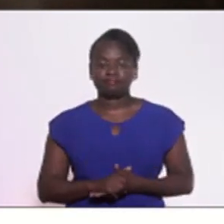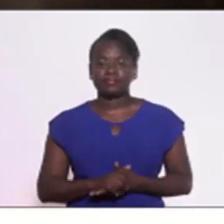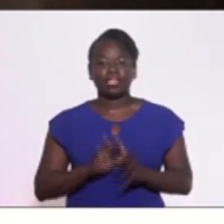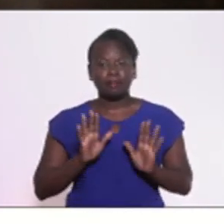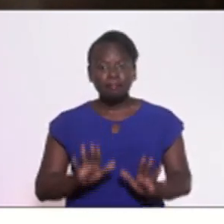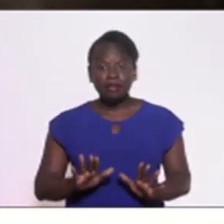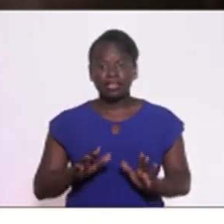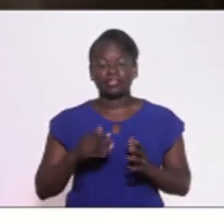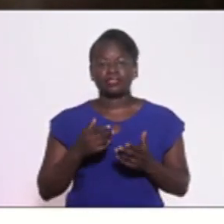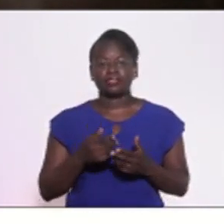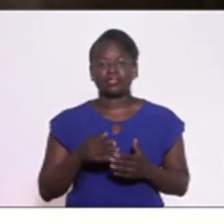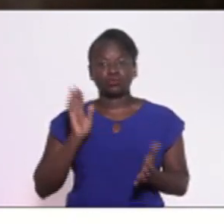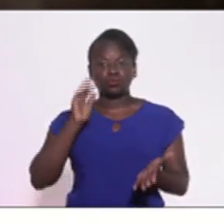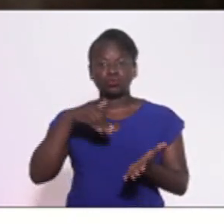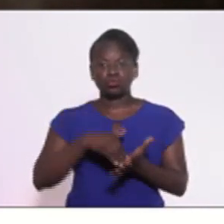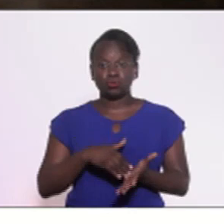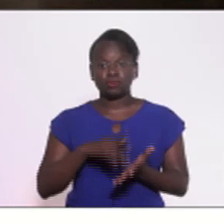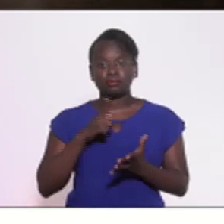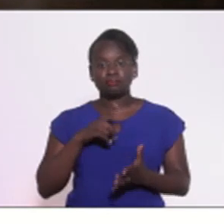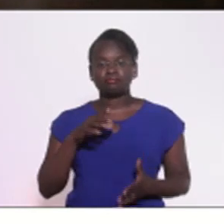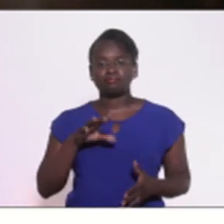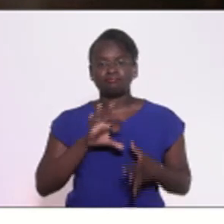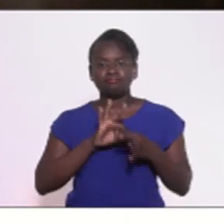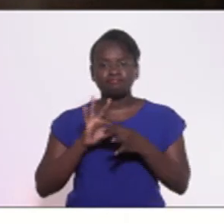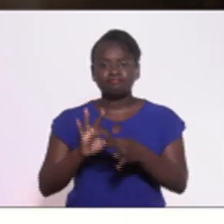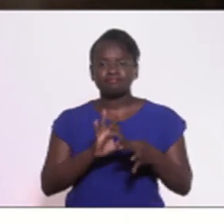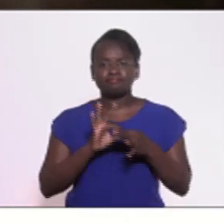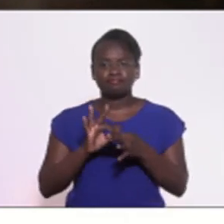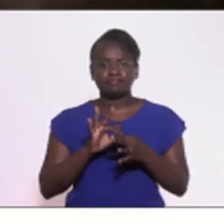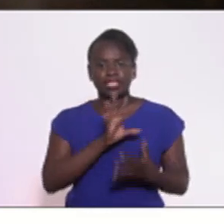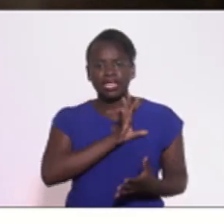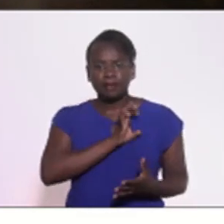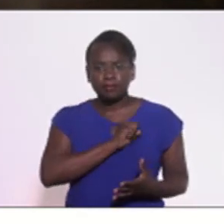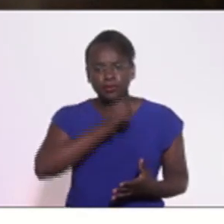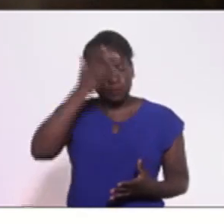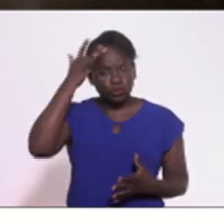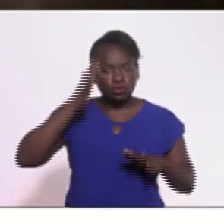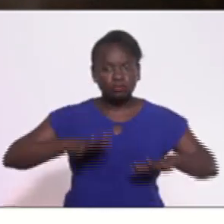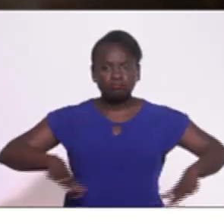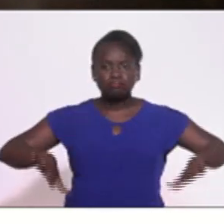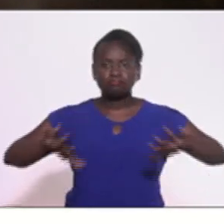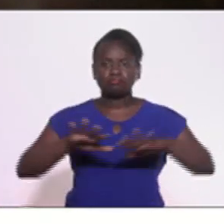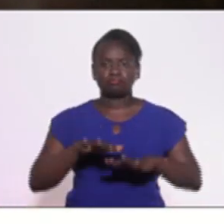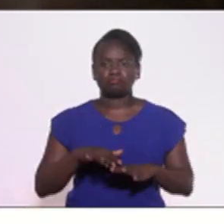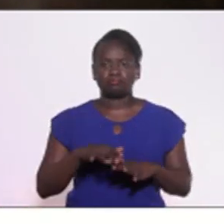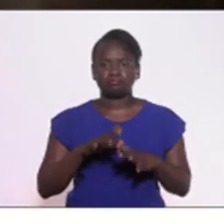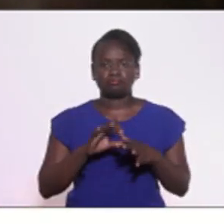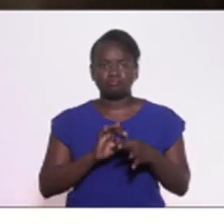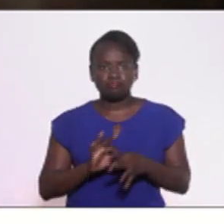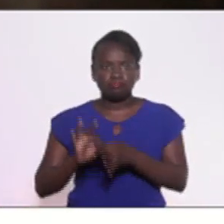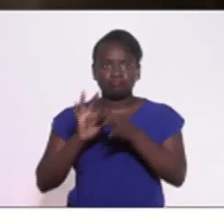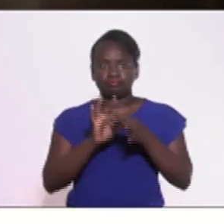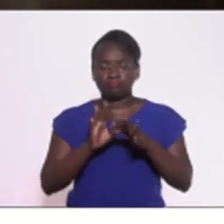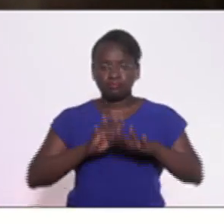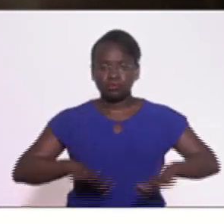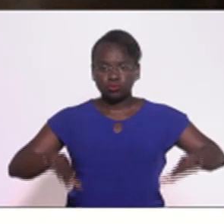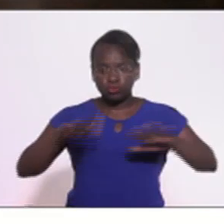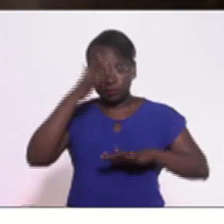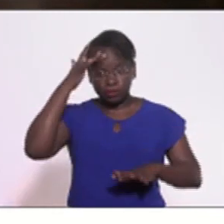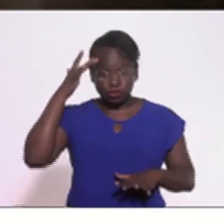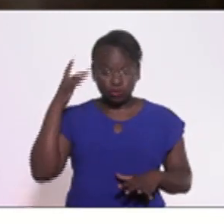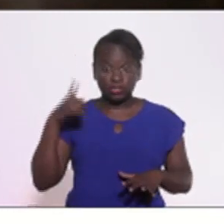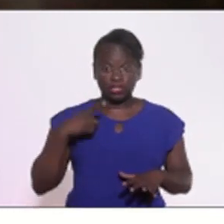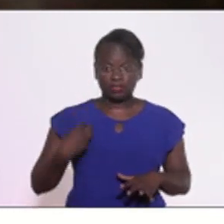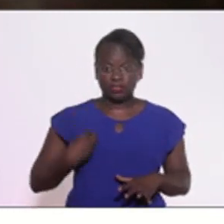Mas por último, a fraternidade, o amor ao próximo, a harmonia e união entre aqueles